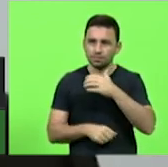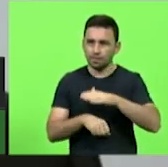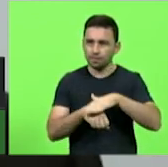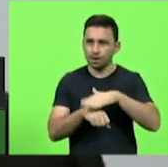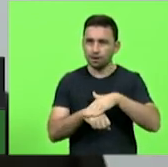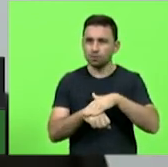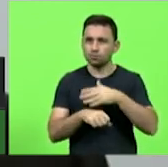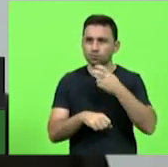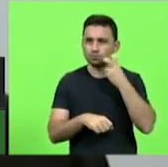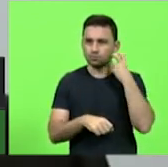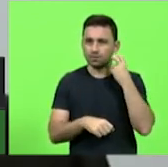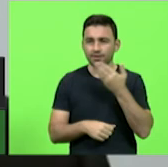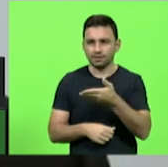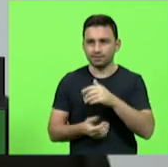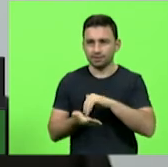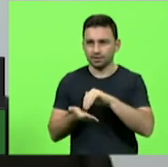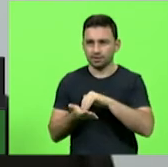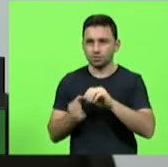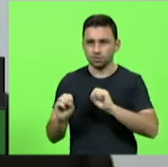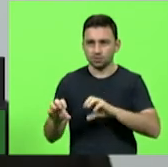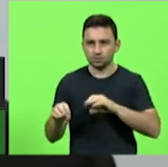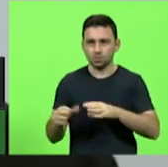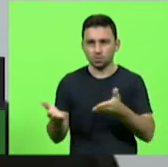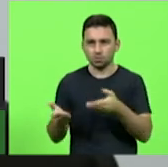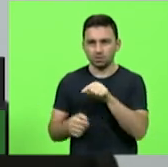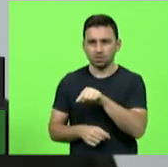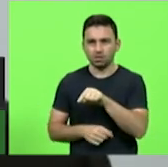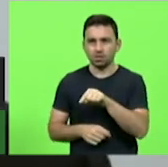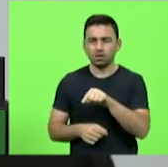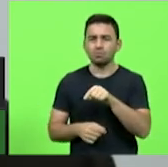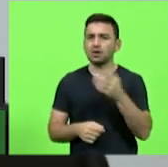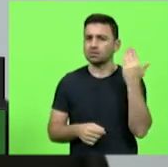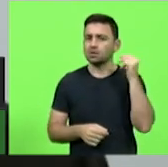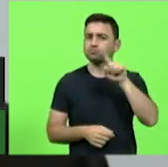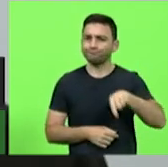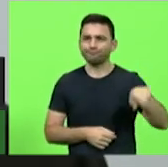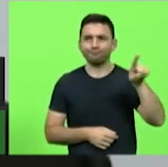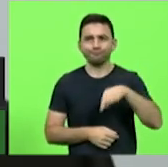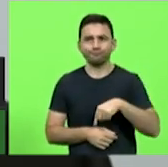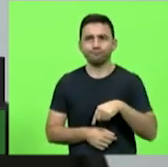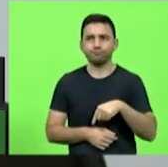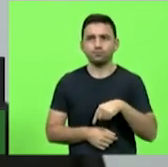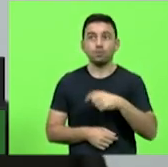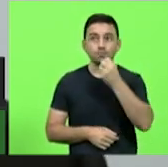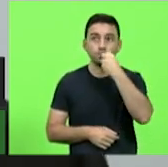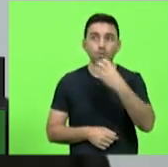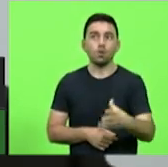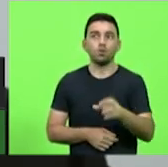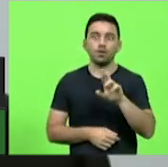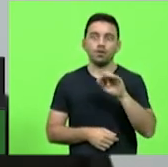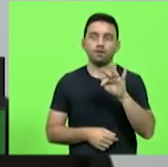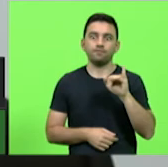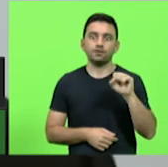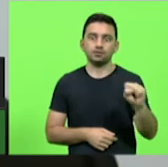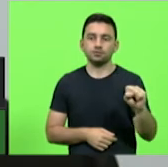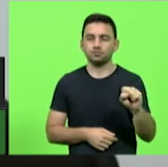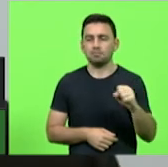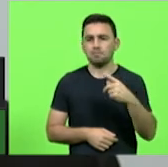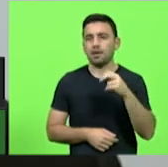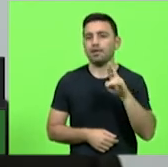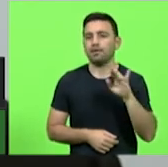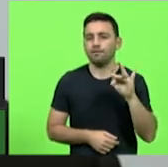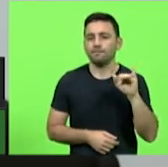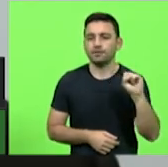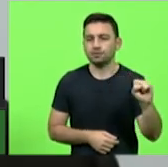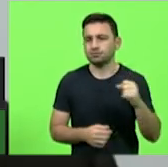hoje secretário de Educação, ele foi vetado. Aquele é um bom refis, ou prefis, como